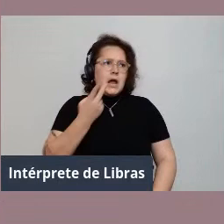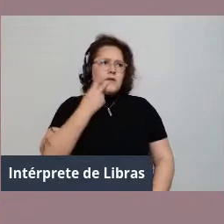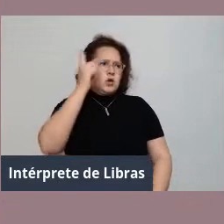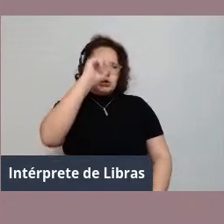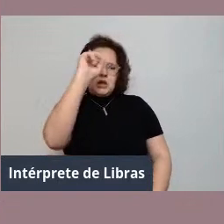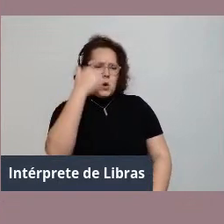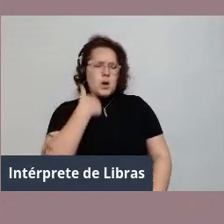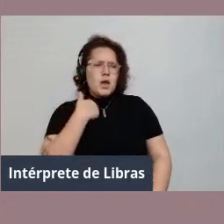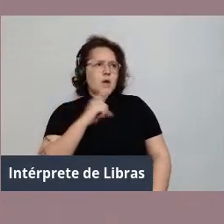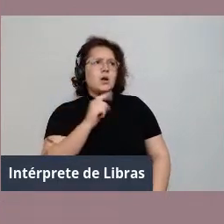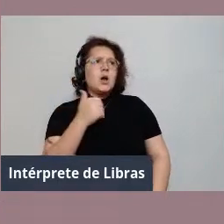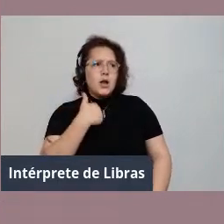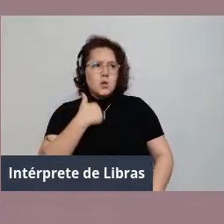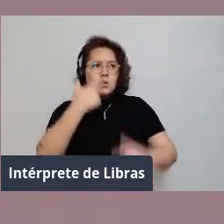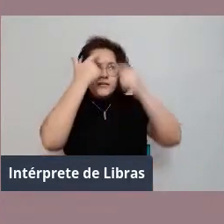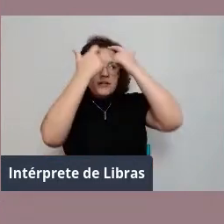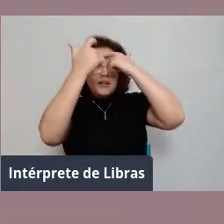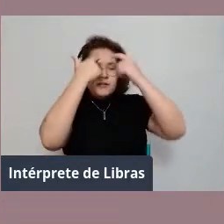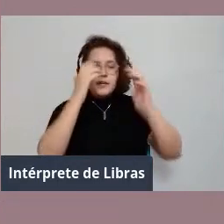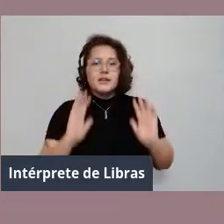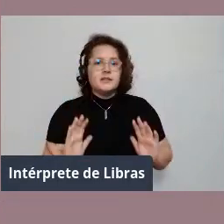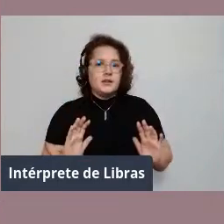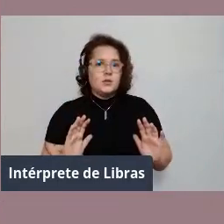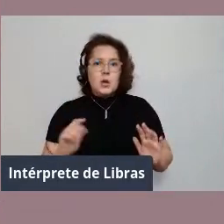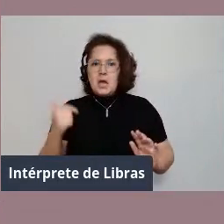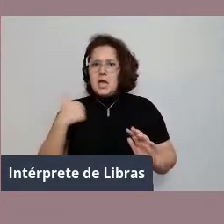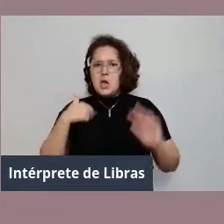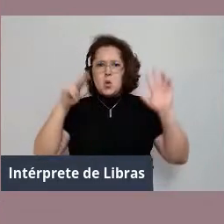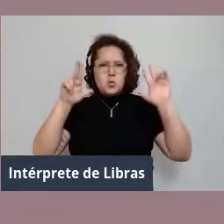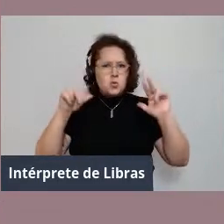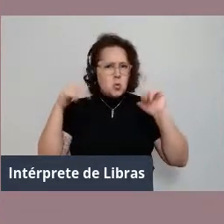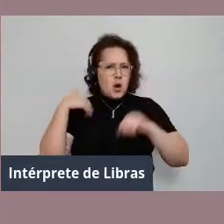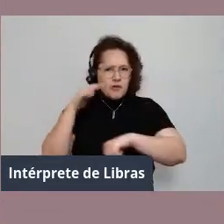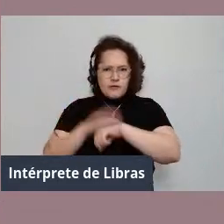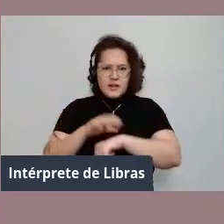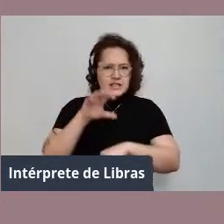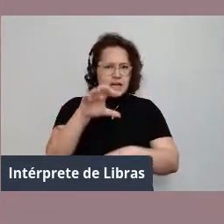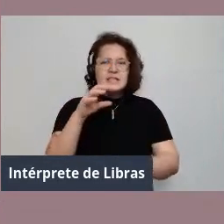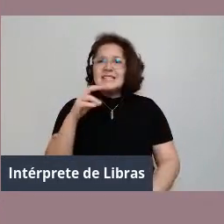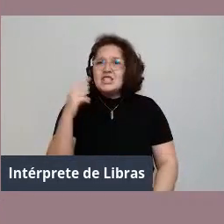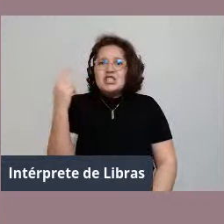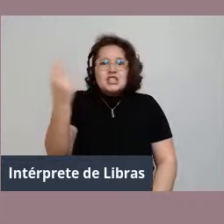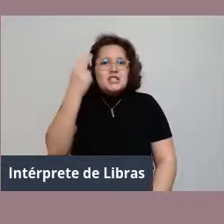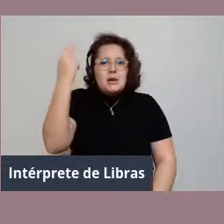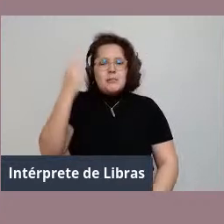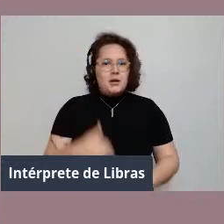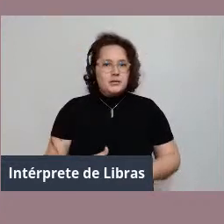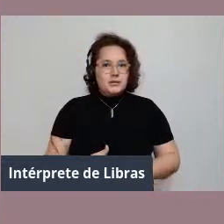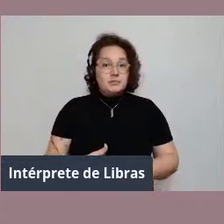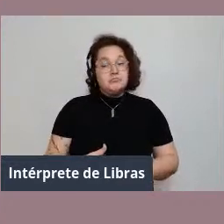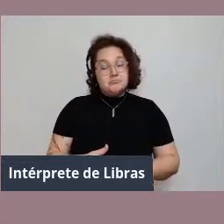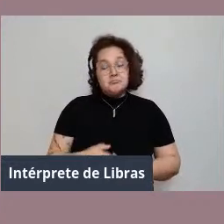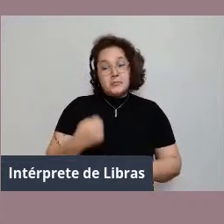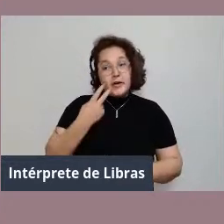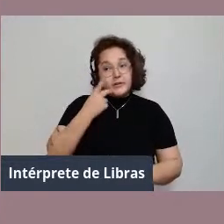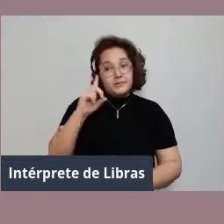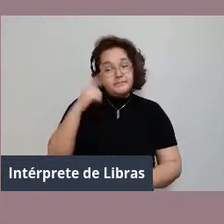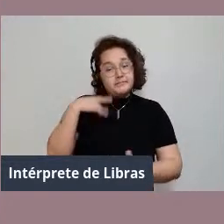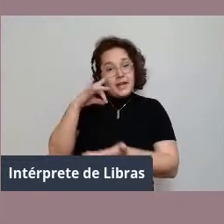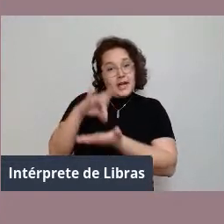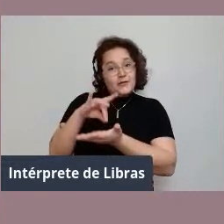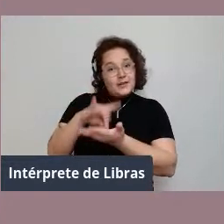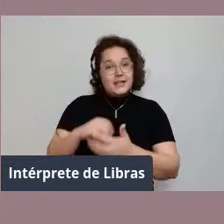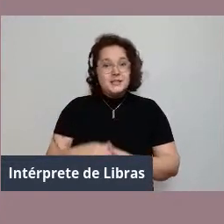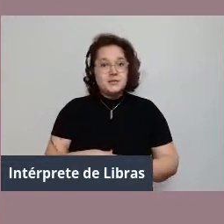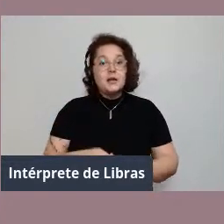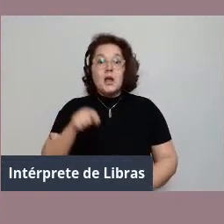acontecera. Eu estava inventando, ela não faria uma coisa dessas jamais. Insisti. Ela continuou